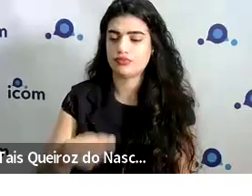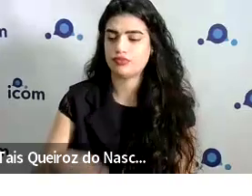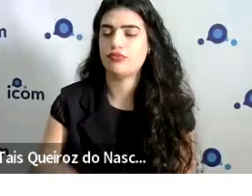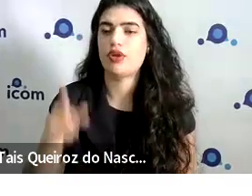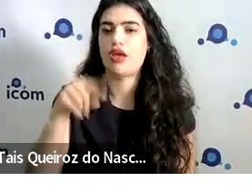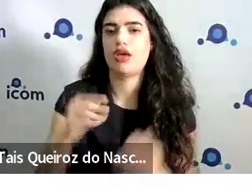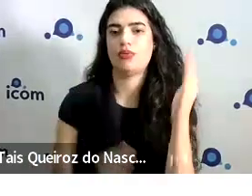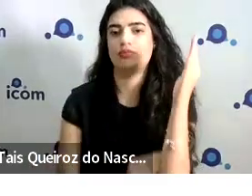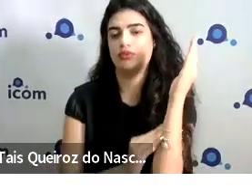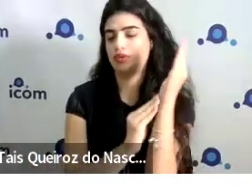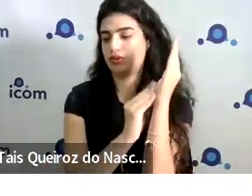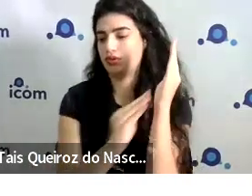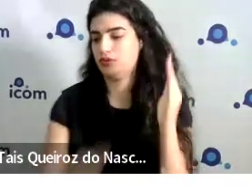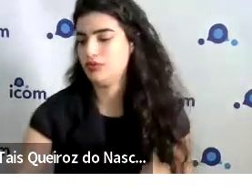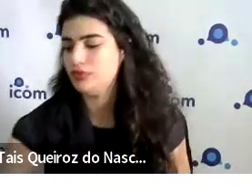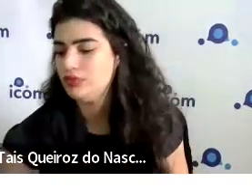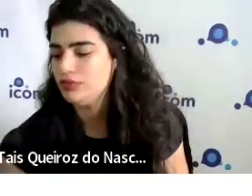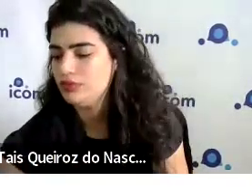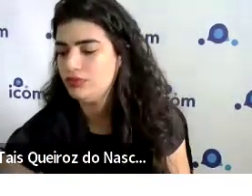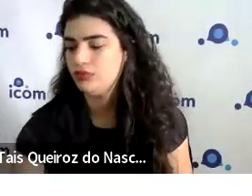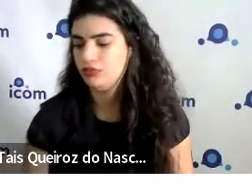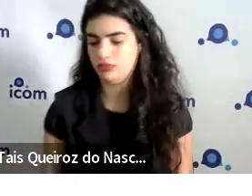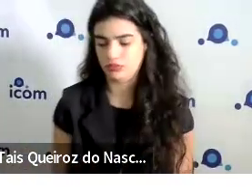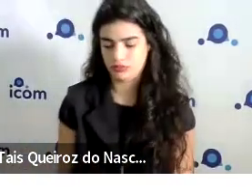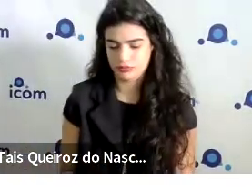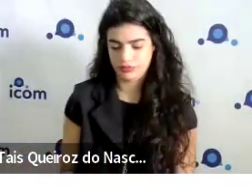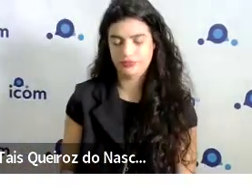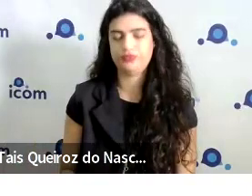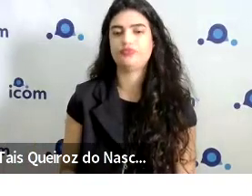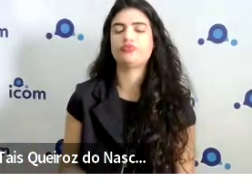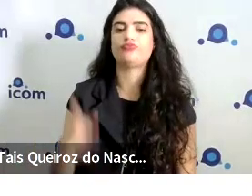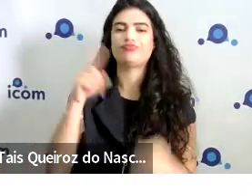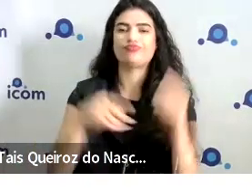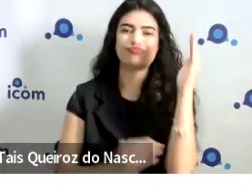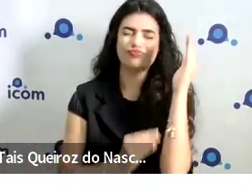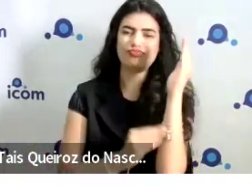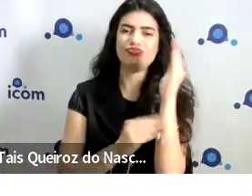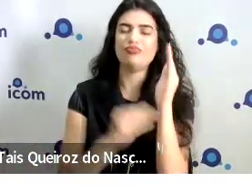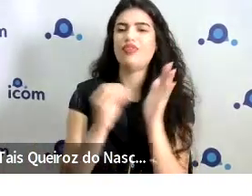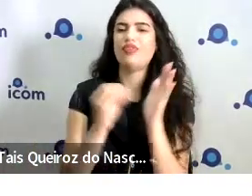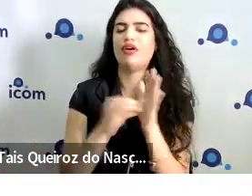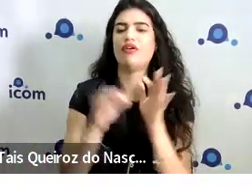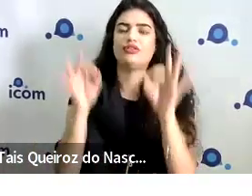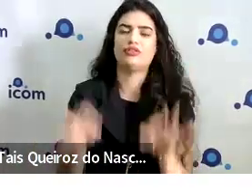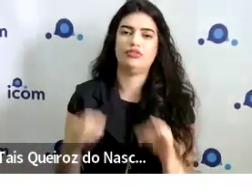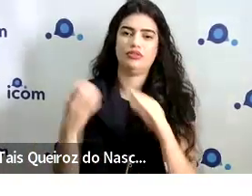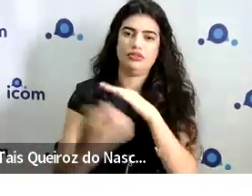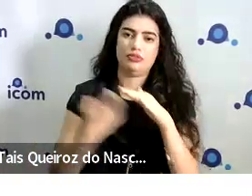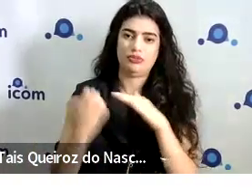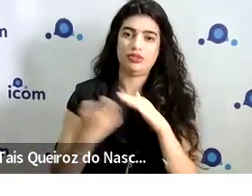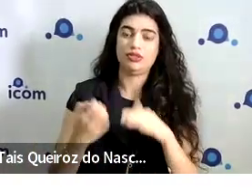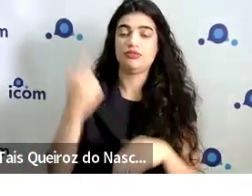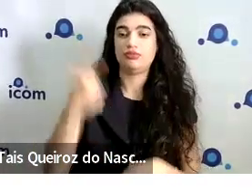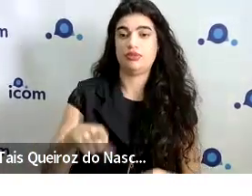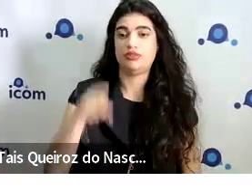a burocracia. Então, a burocracia é o que mais gera incerteza na ótica das empresas. E depois, seguido, a gente